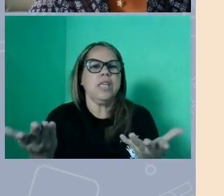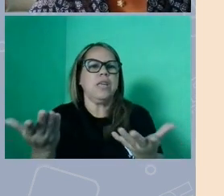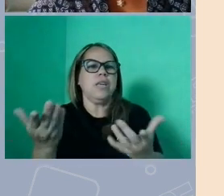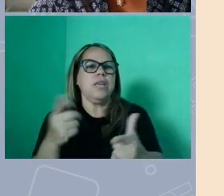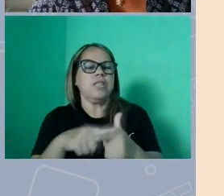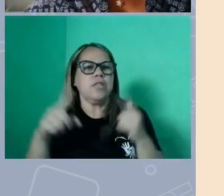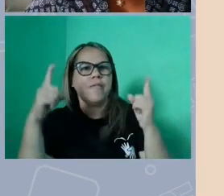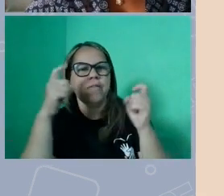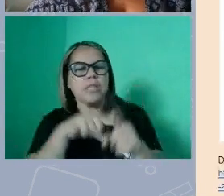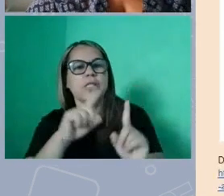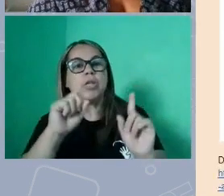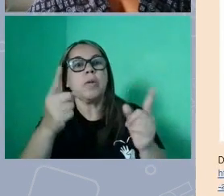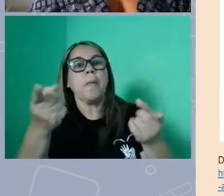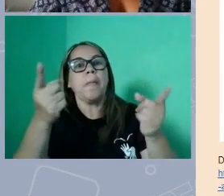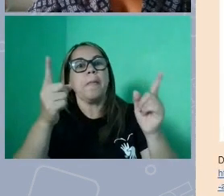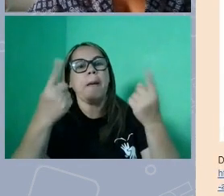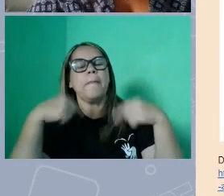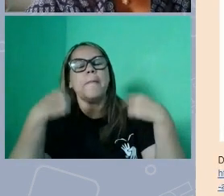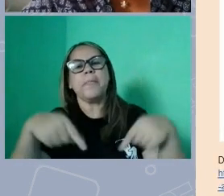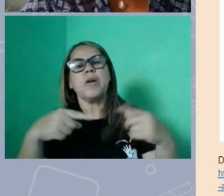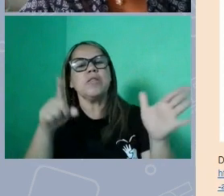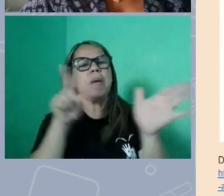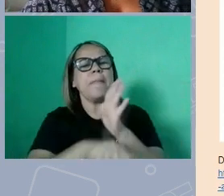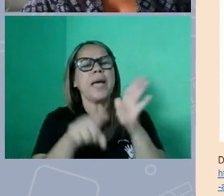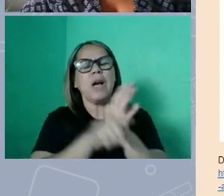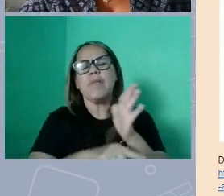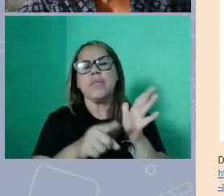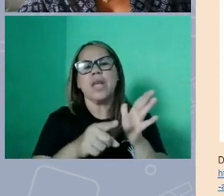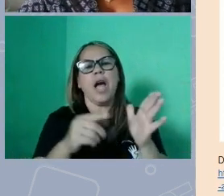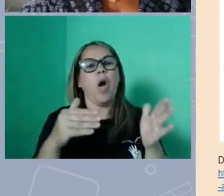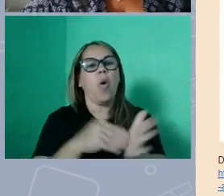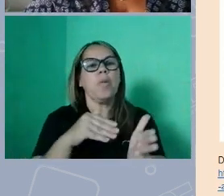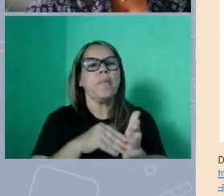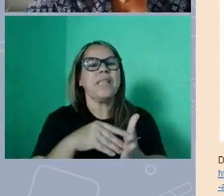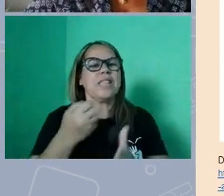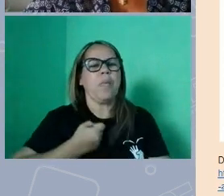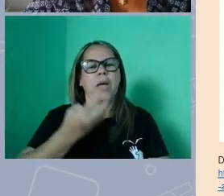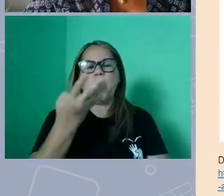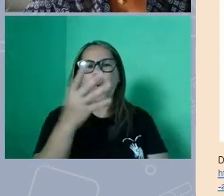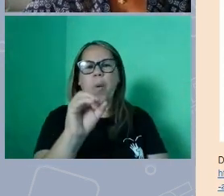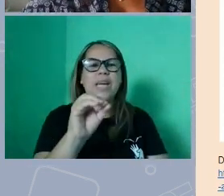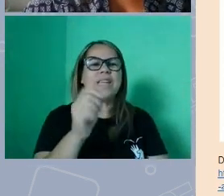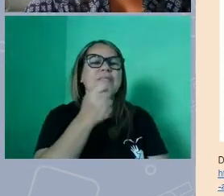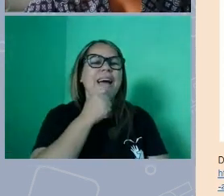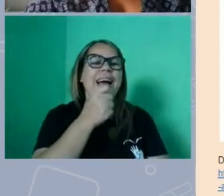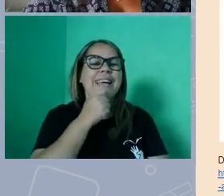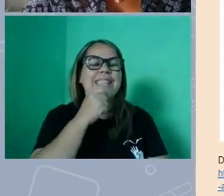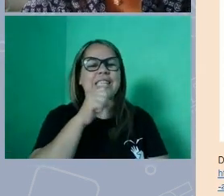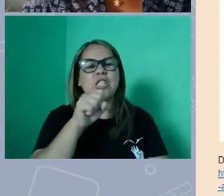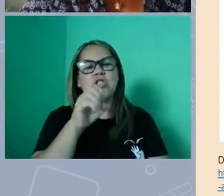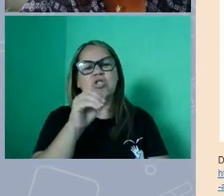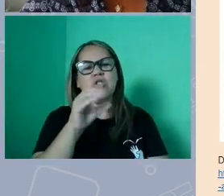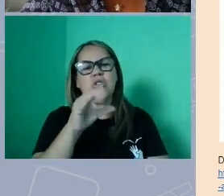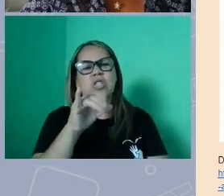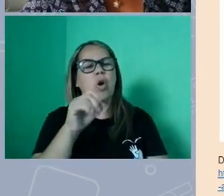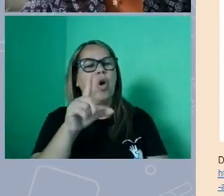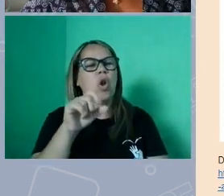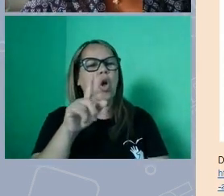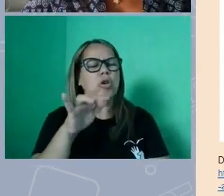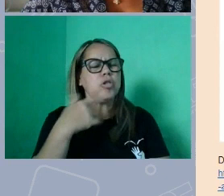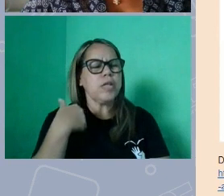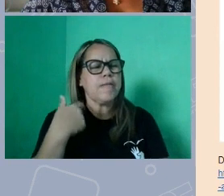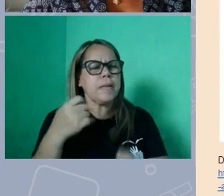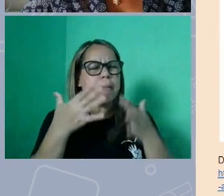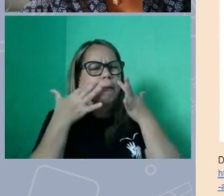seguir para a próxima questão a última questão a questão 40 ainda de sociologia e aí eu peço que vocês fiquem bem